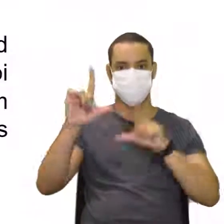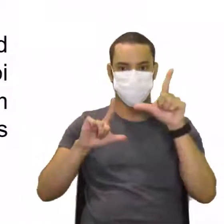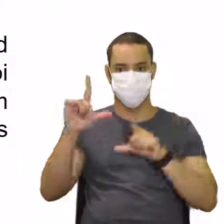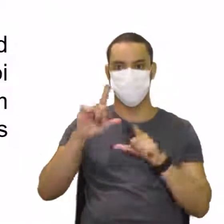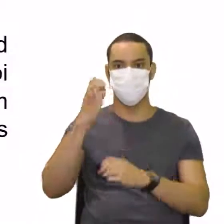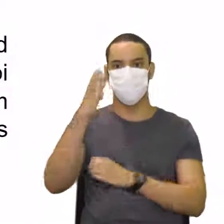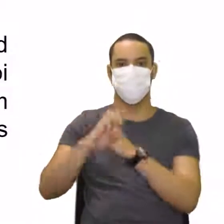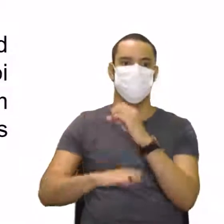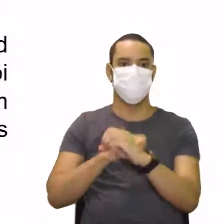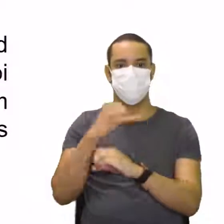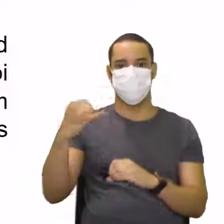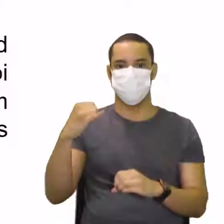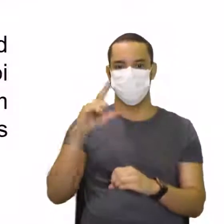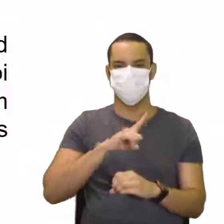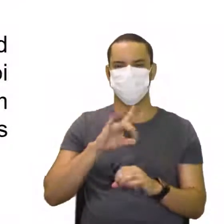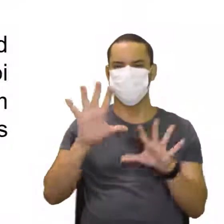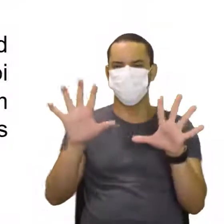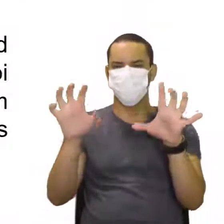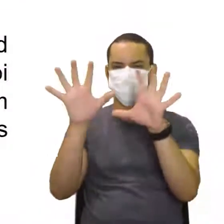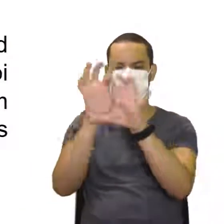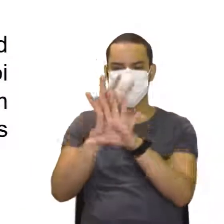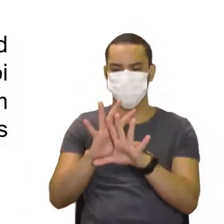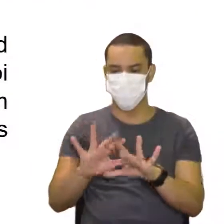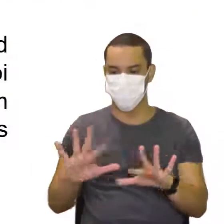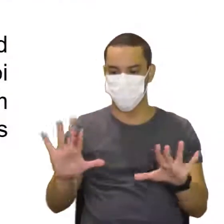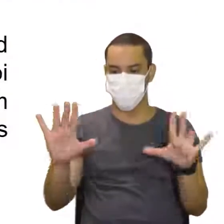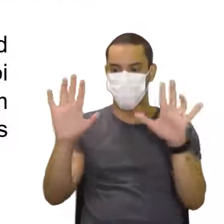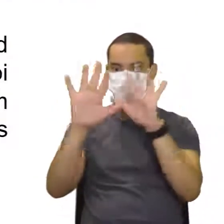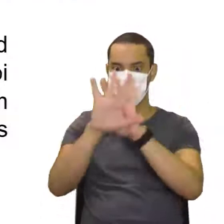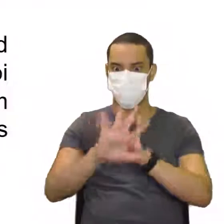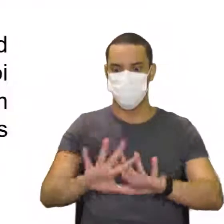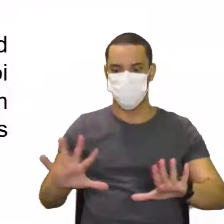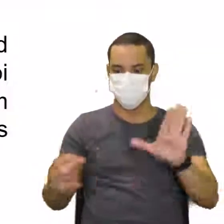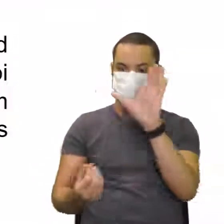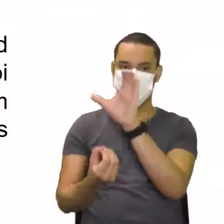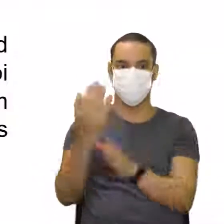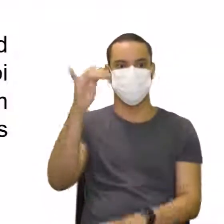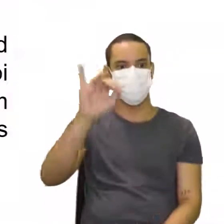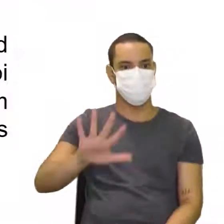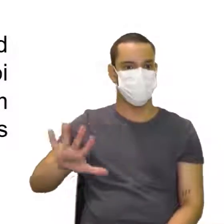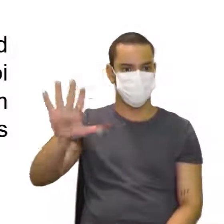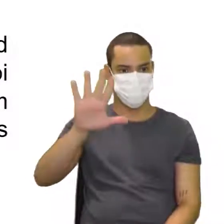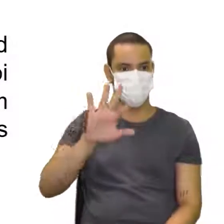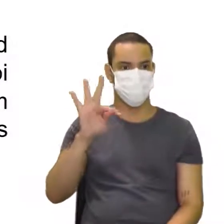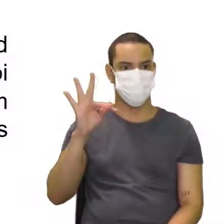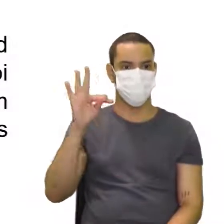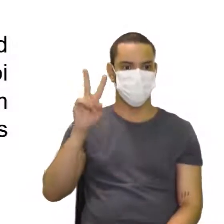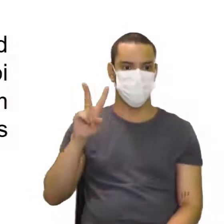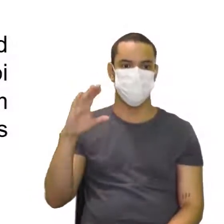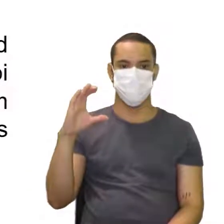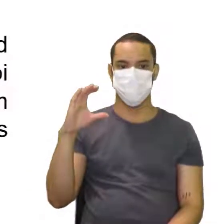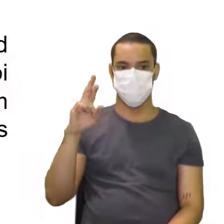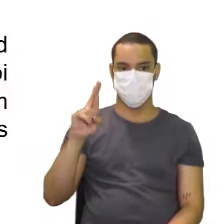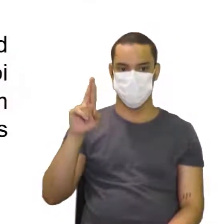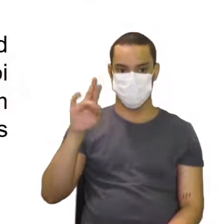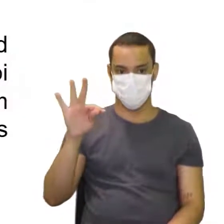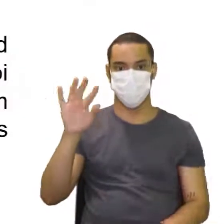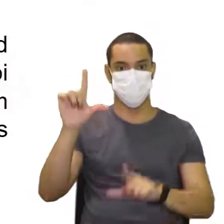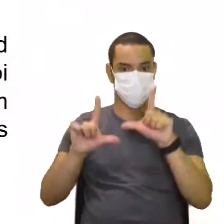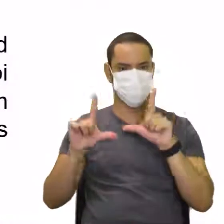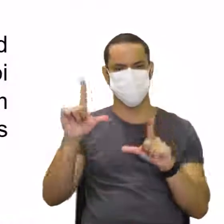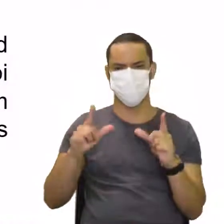elétrons deixavam manchas que unidas formavam as imagens. A TV CRT era grande